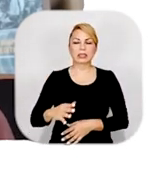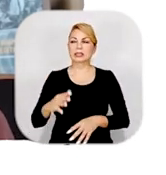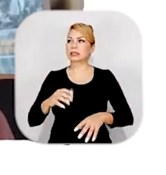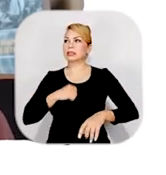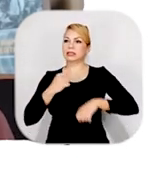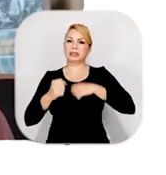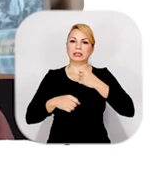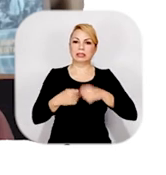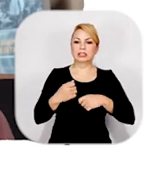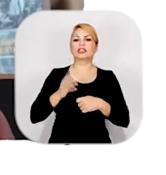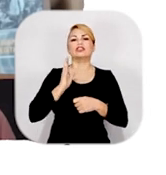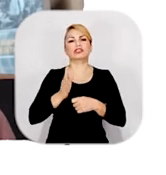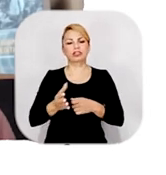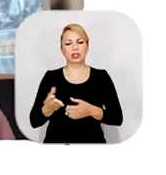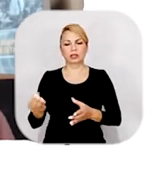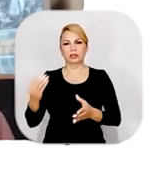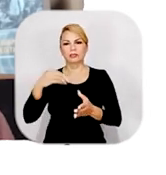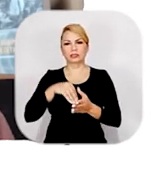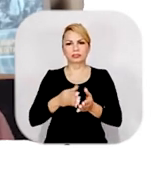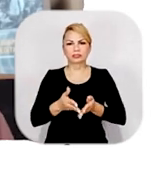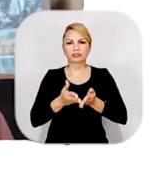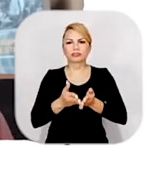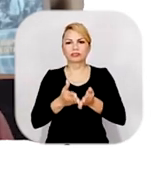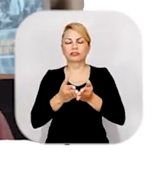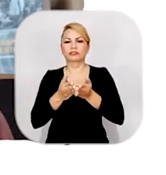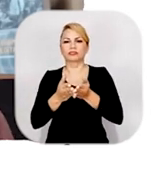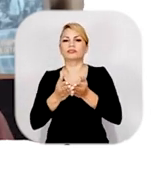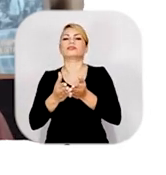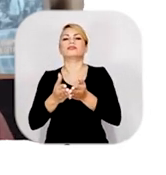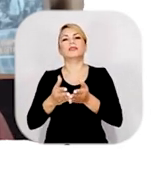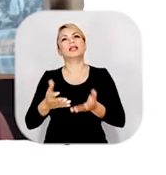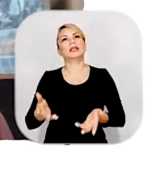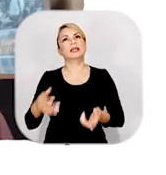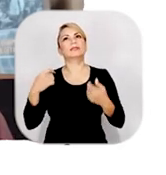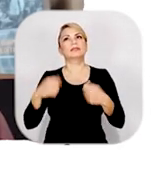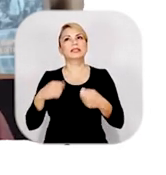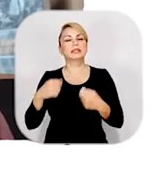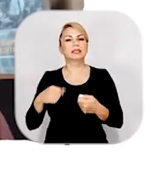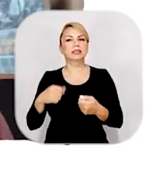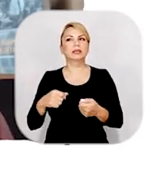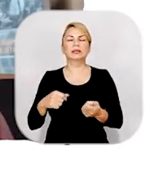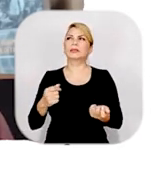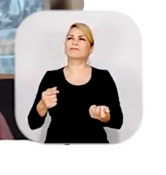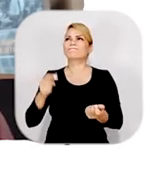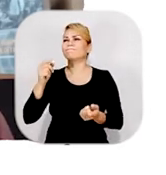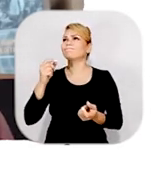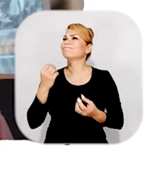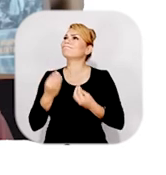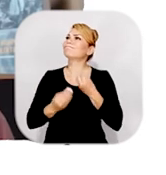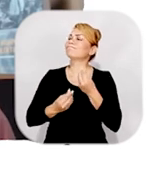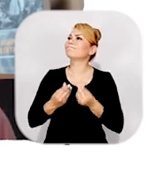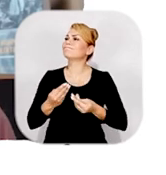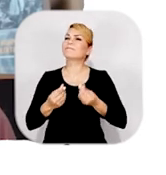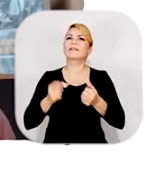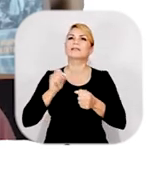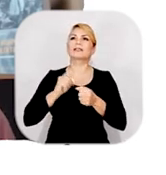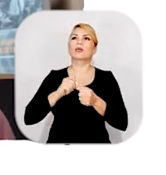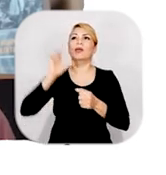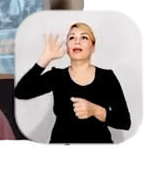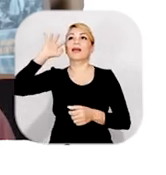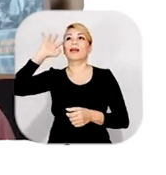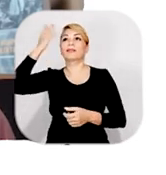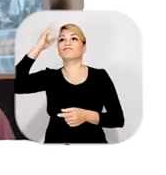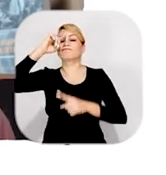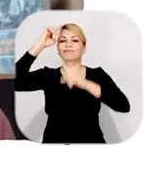estava no navio mesmo, então ele teve que se reinventar ali do navio mesmo antes de chegar no Brasil. E